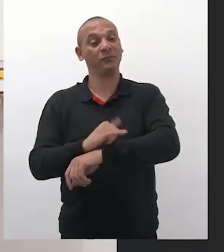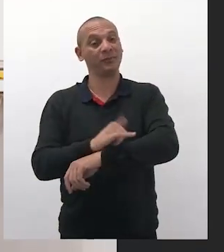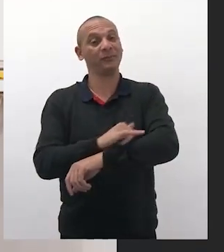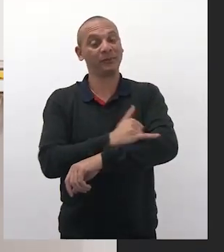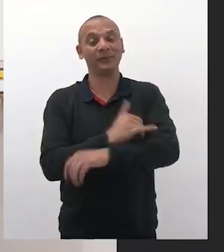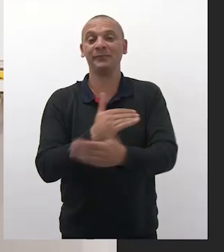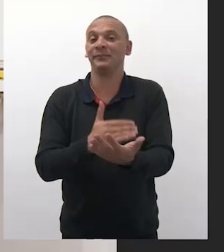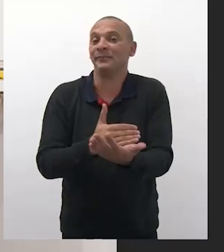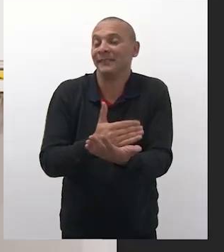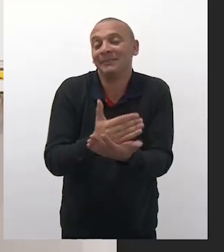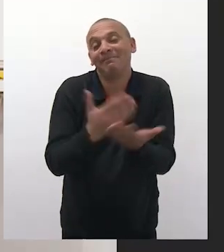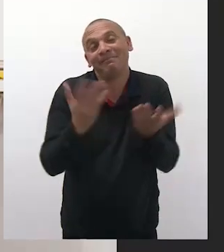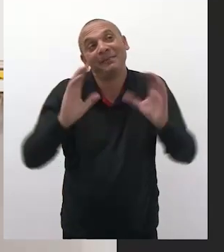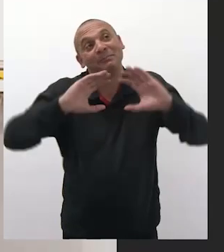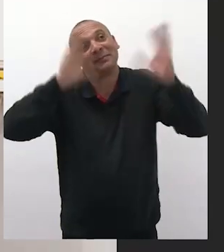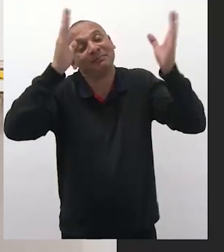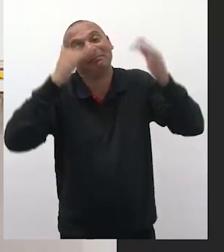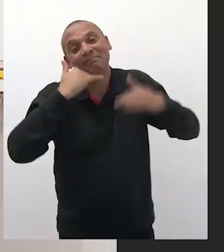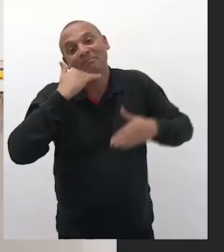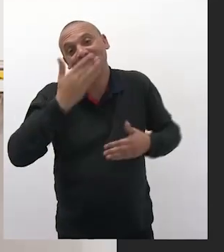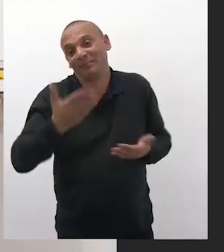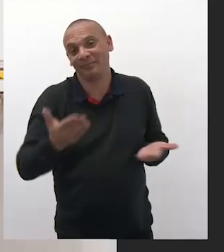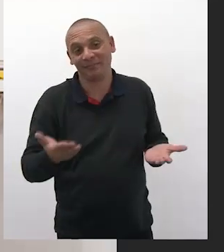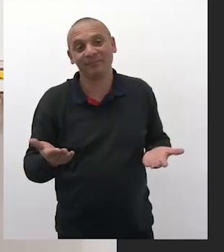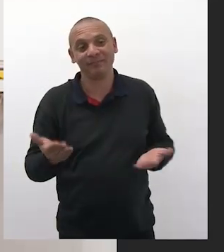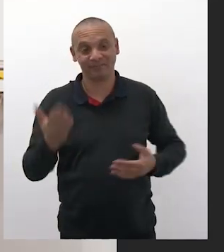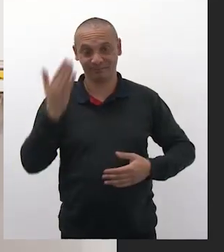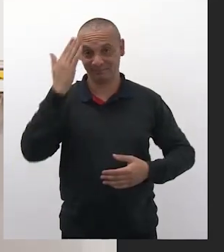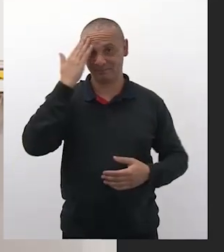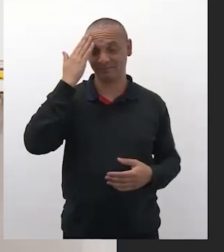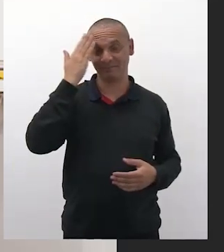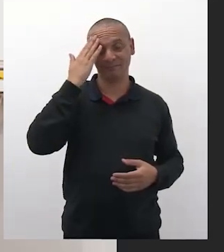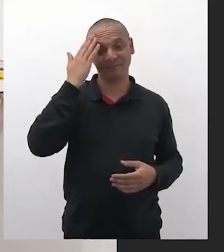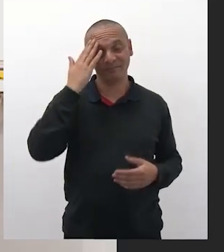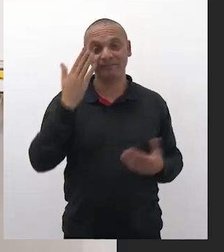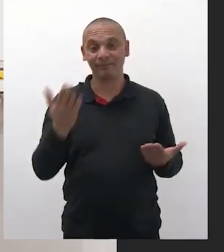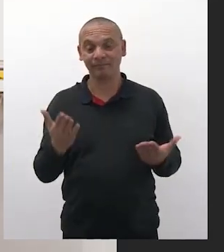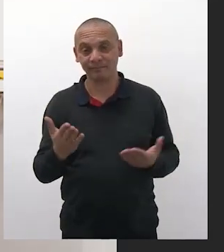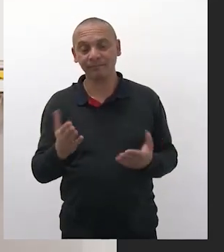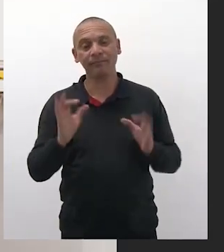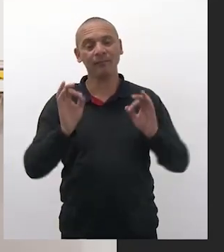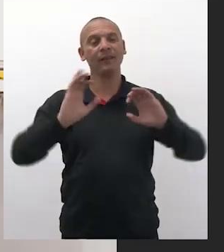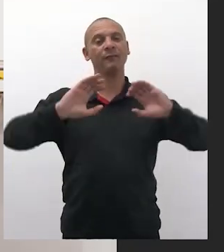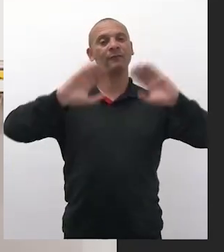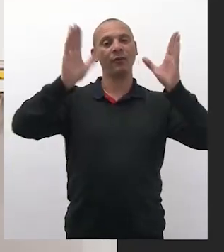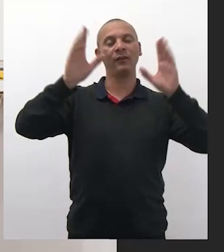para continuar. Mas eu joguei muito vôlei